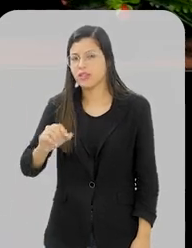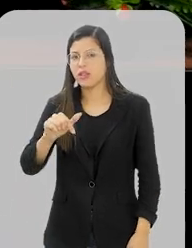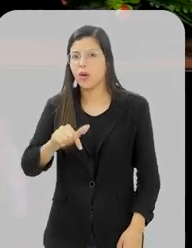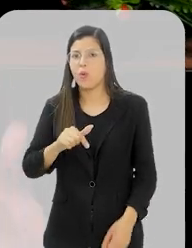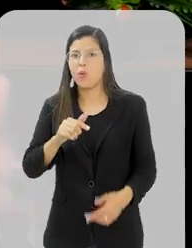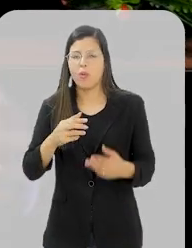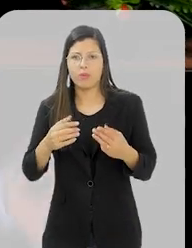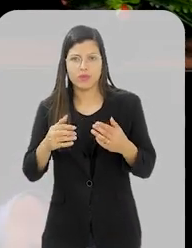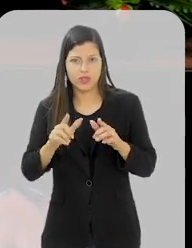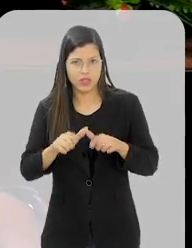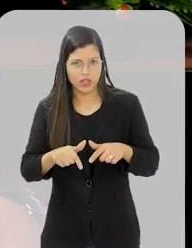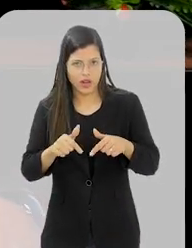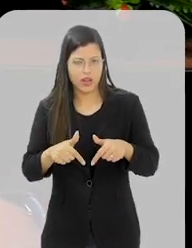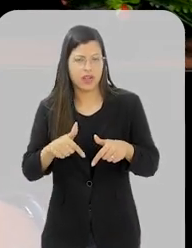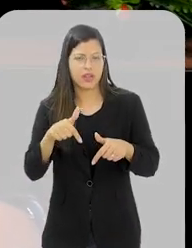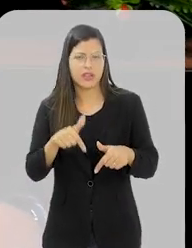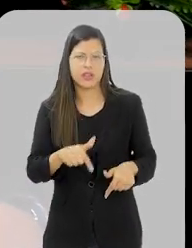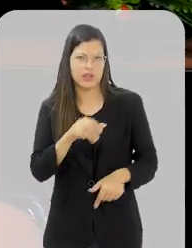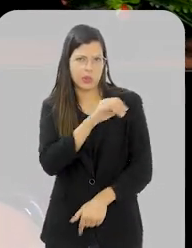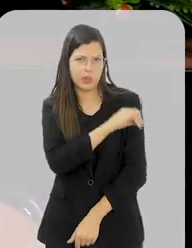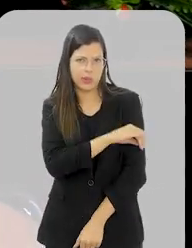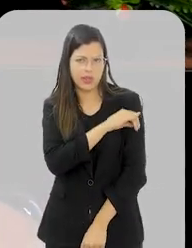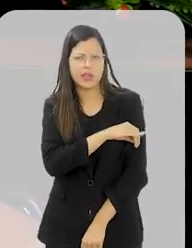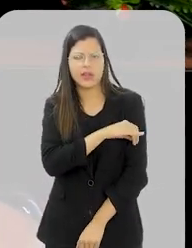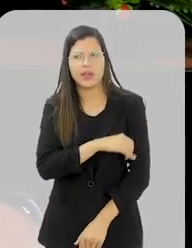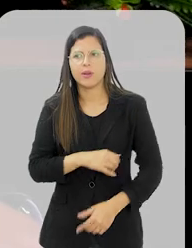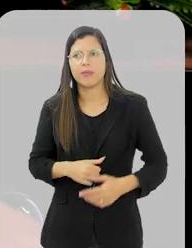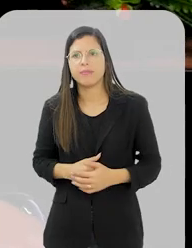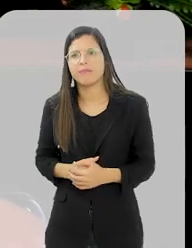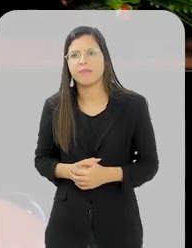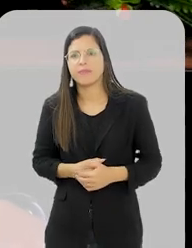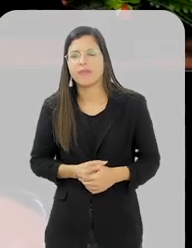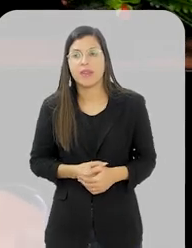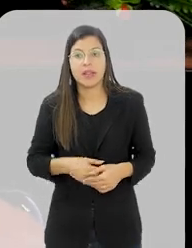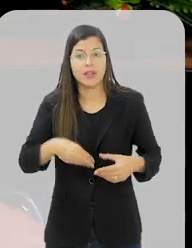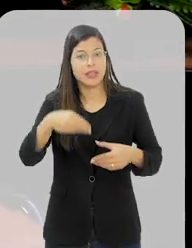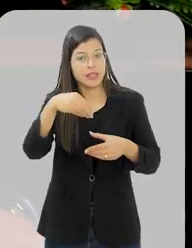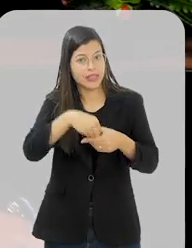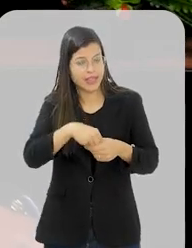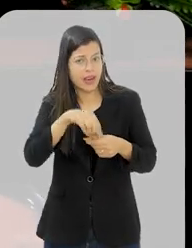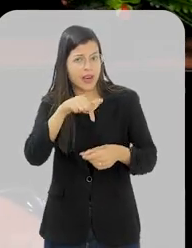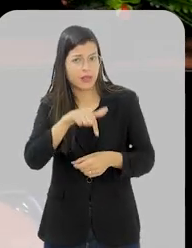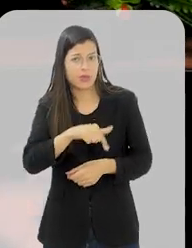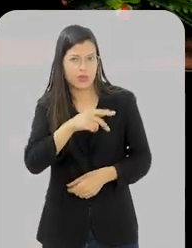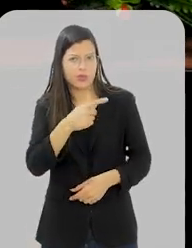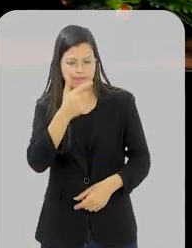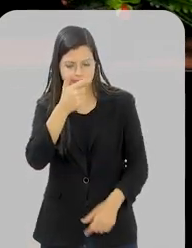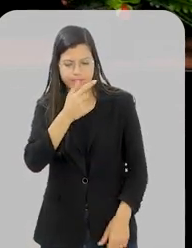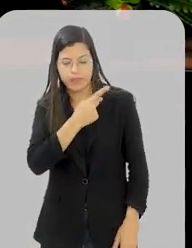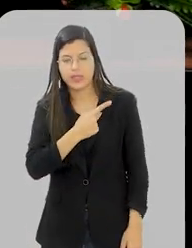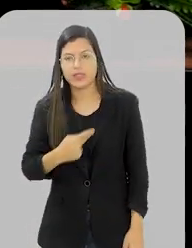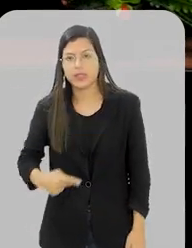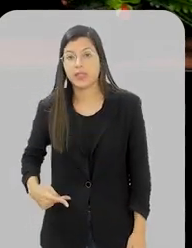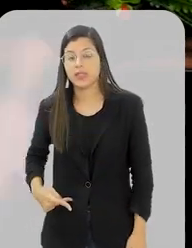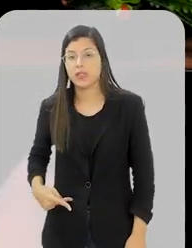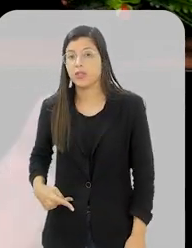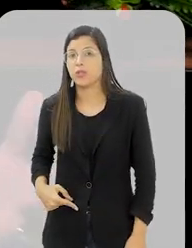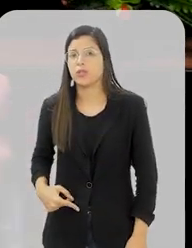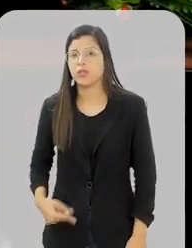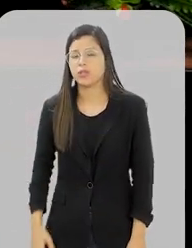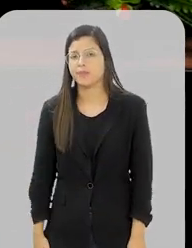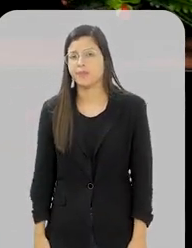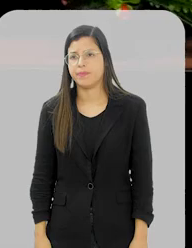de todas as instituições comunitárias judaicas Então dentro dessa da Federação como presidente